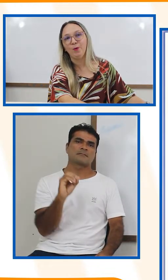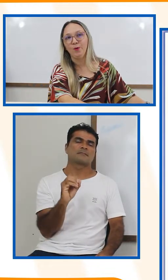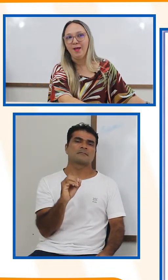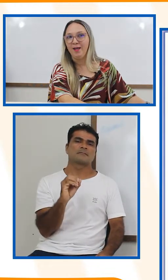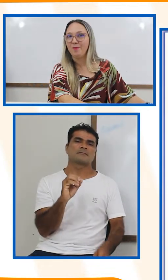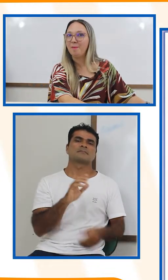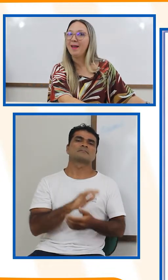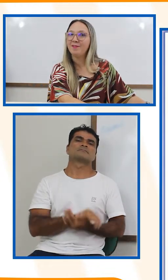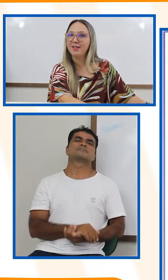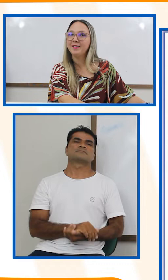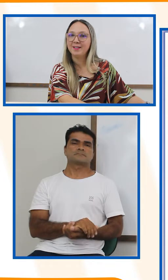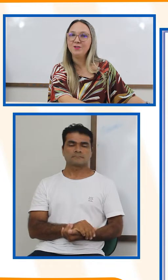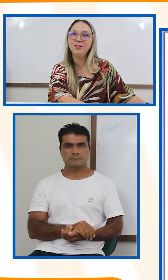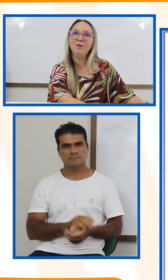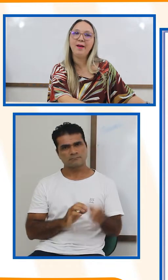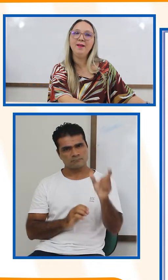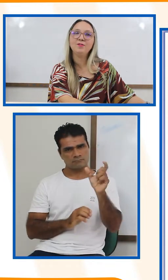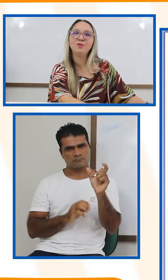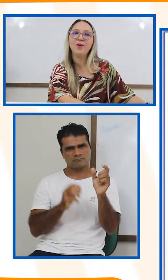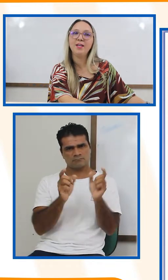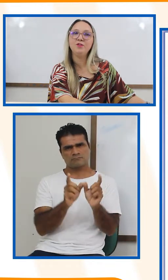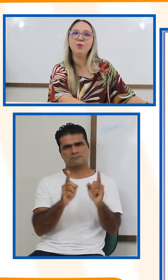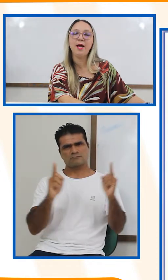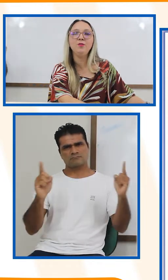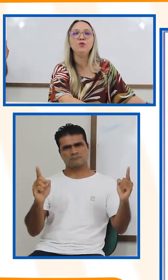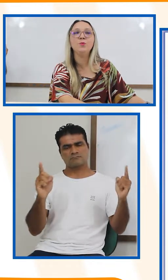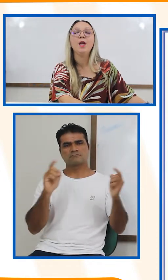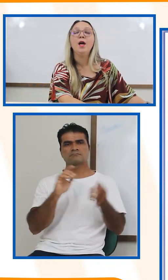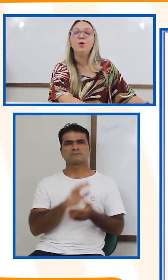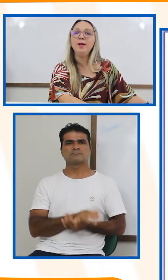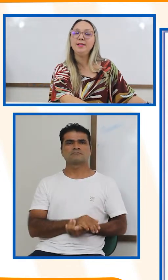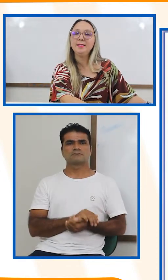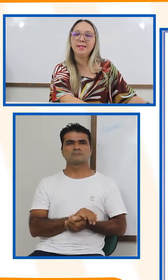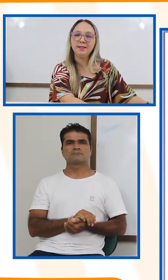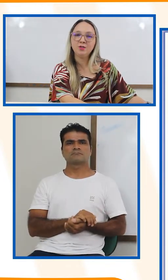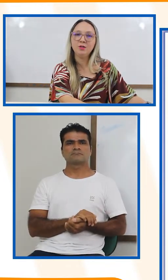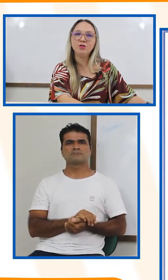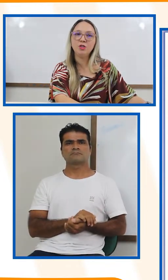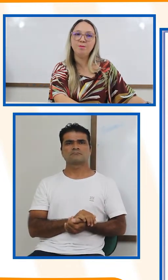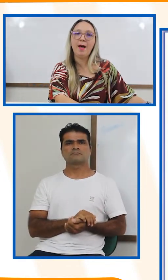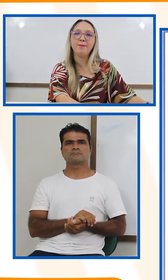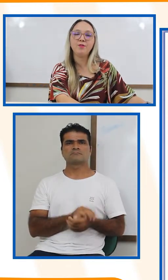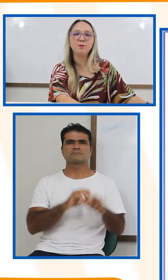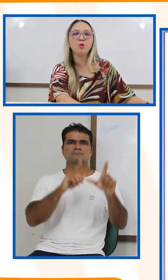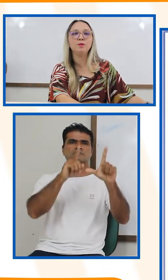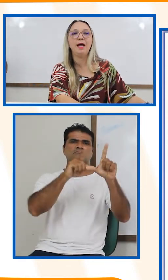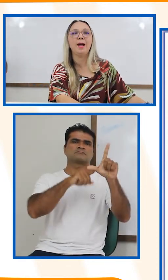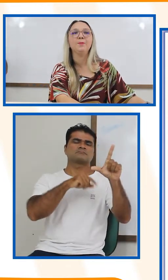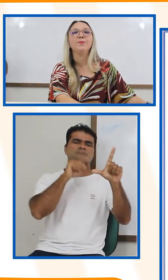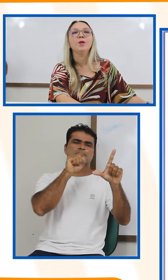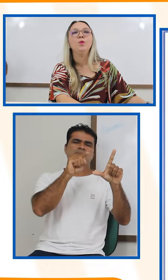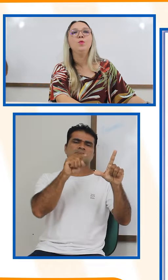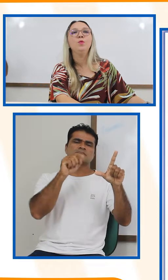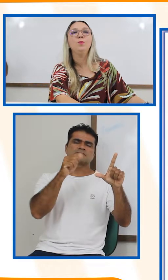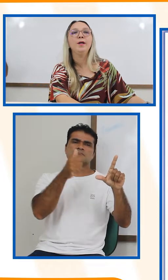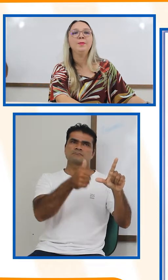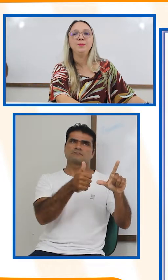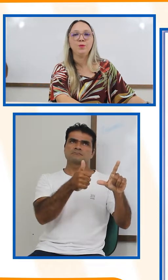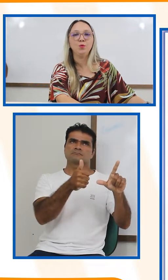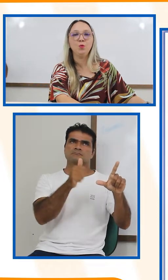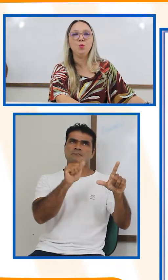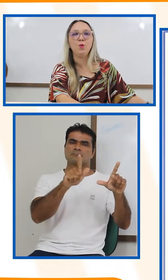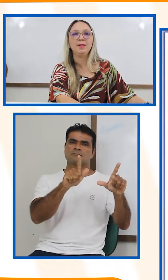Jenipapo. É uma palavra grande, não é? Diferente do caju. Quantas letras tem no jenipapo? Vamos contar.